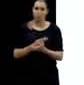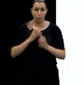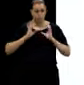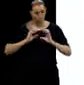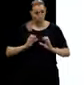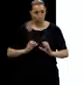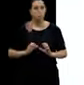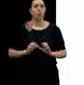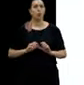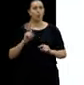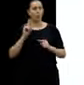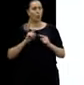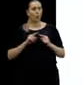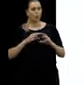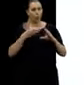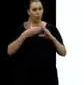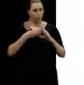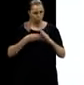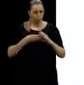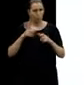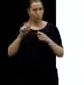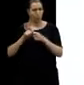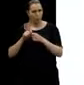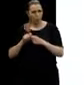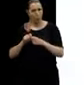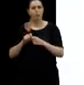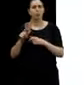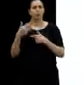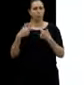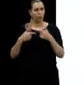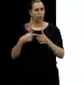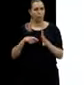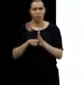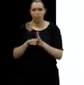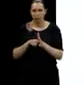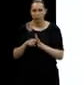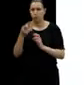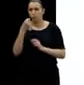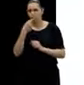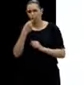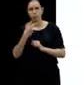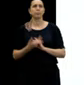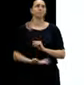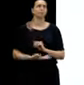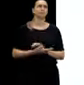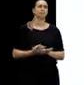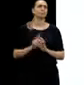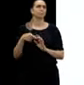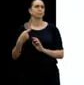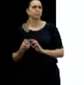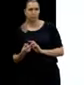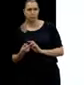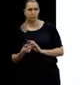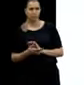nosso corpo, porque essas células já iriam fazer esse trabalho. Maravilhoso, né? Então,